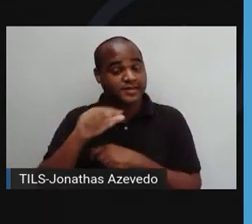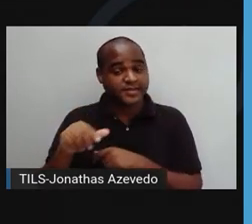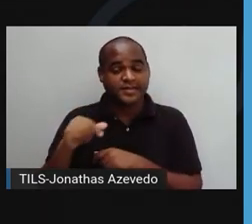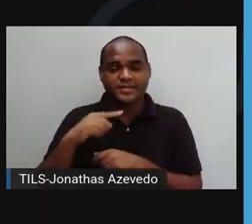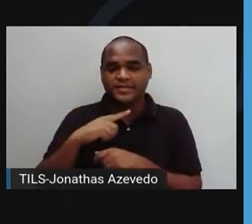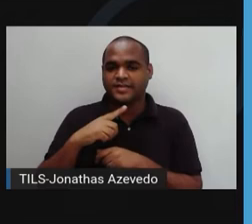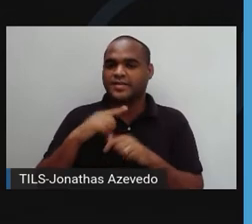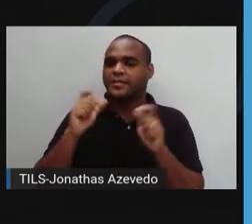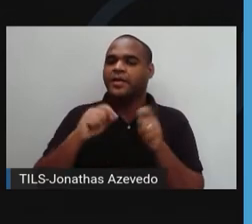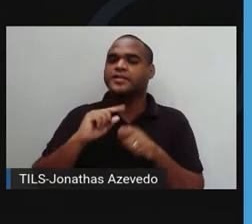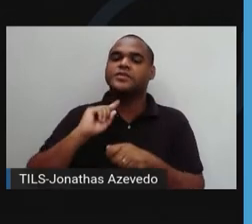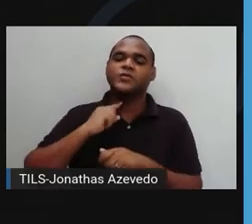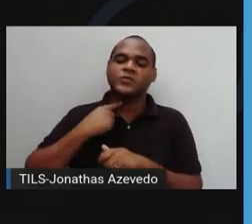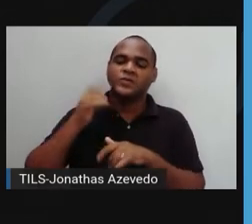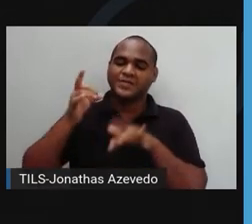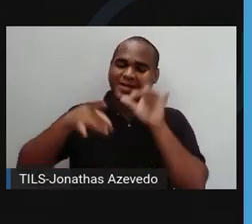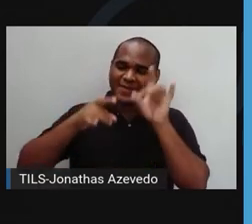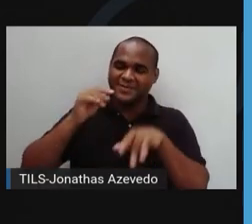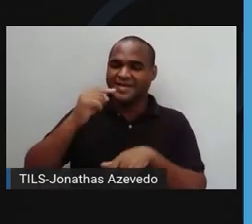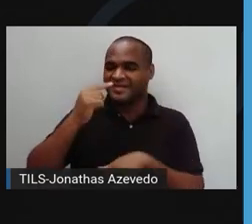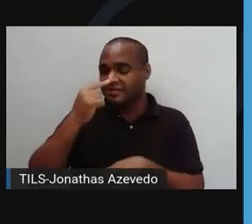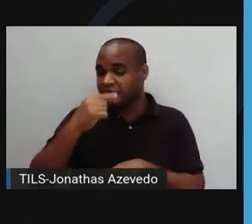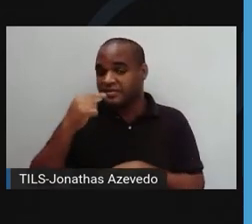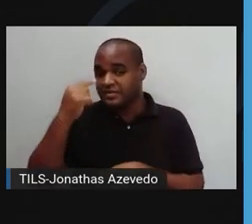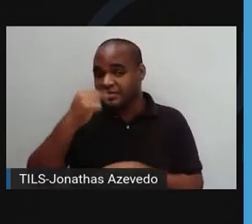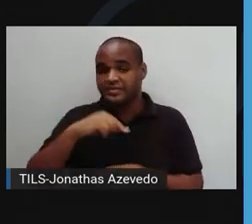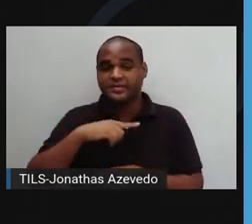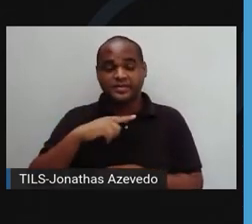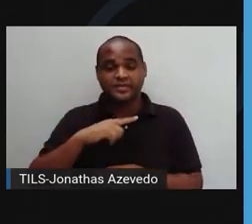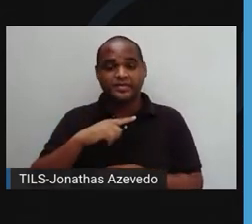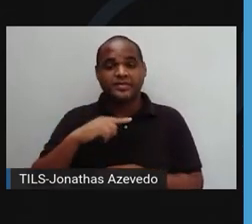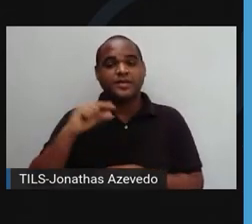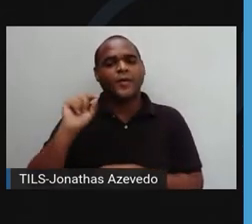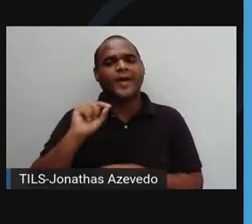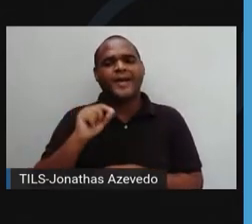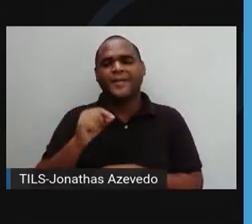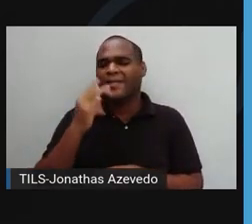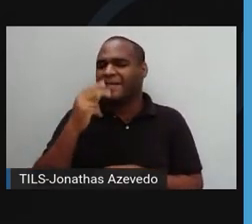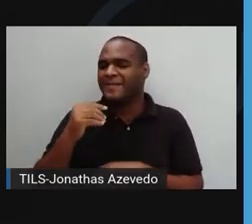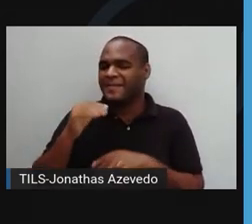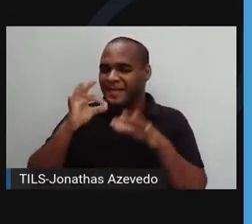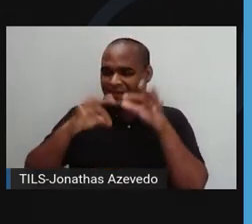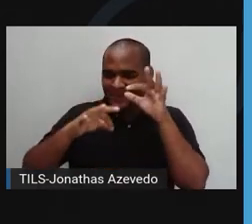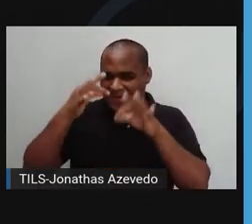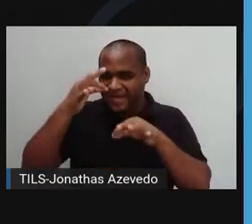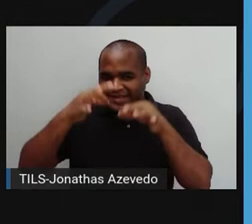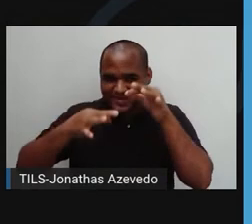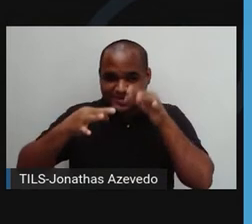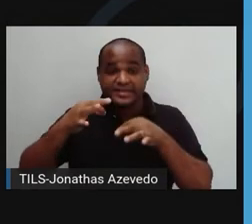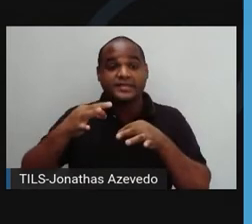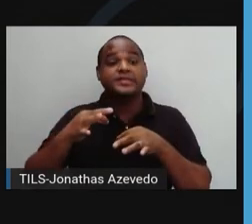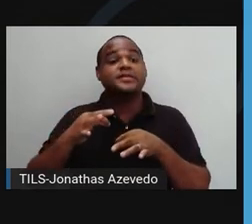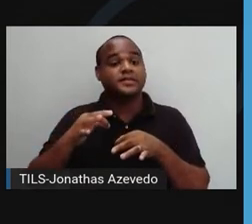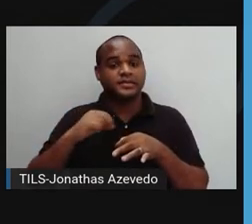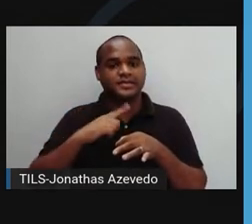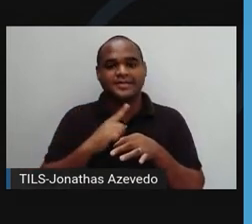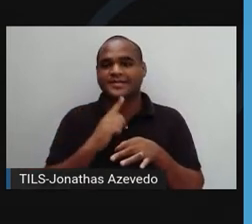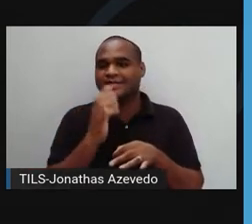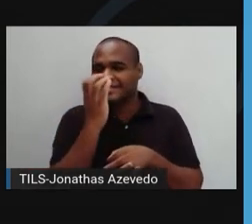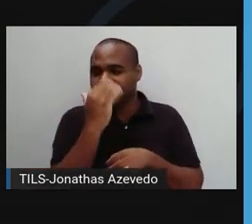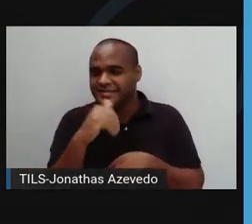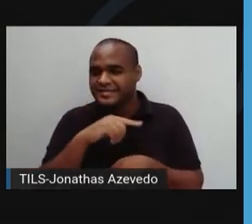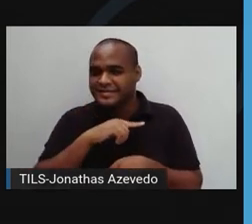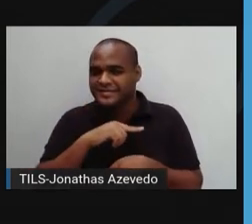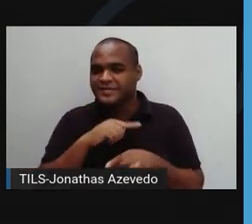e reter as sujeiras que se acumulam nos pelos. É uma espécie de depósito de meleca. Mas para dentro do nariz temos